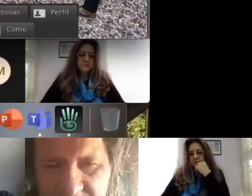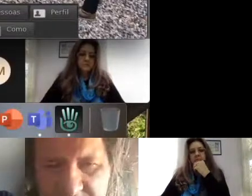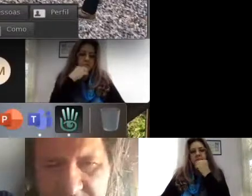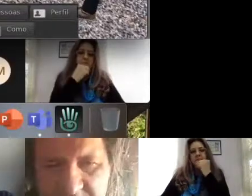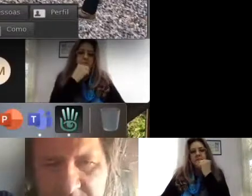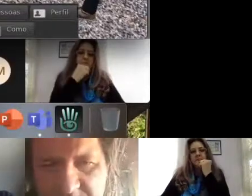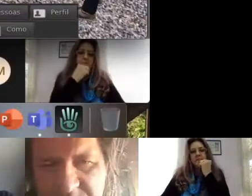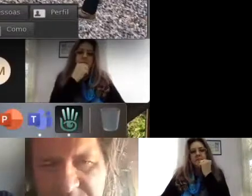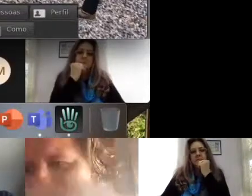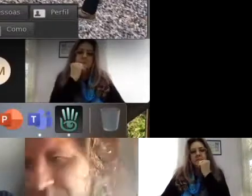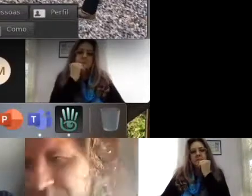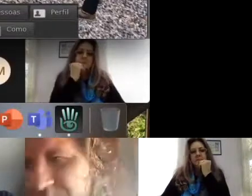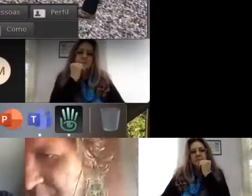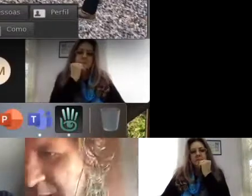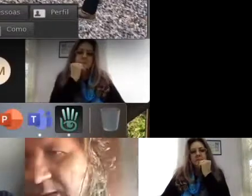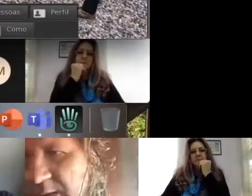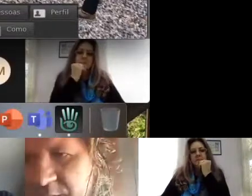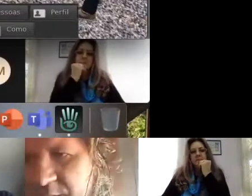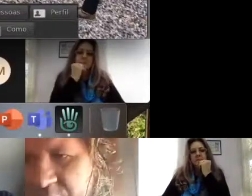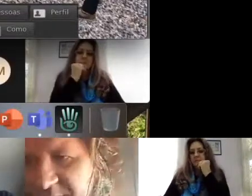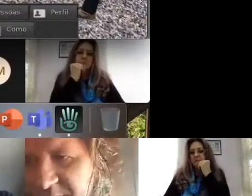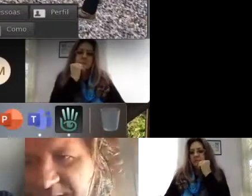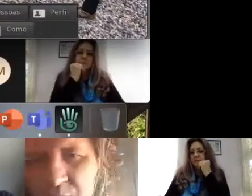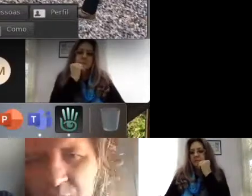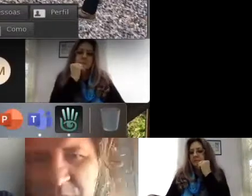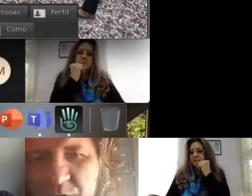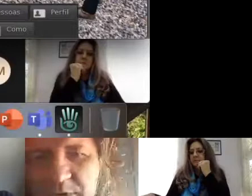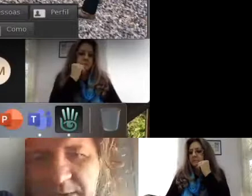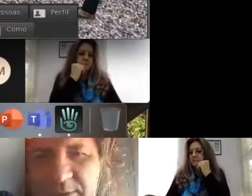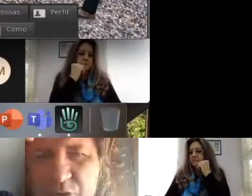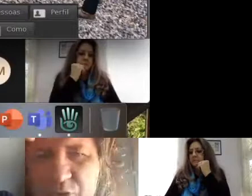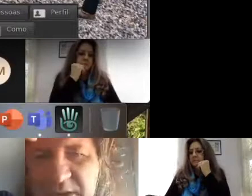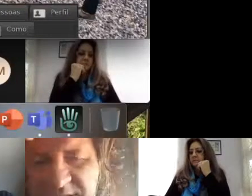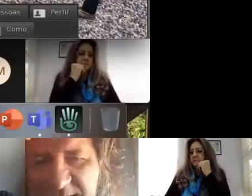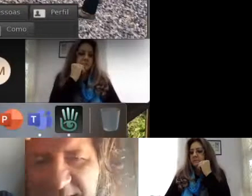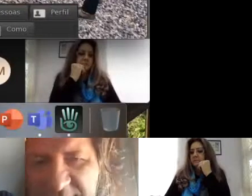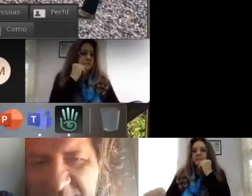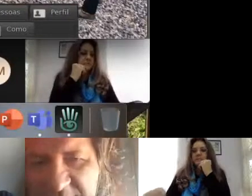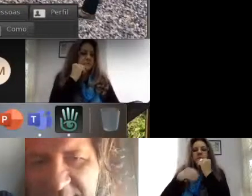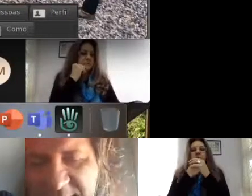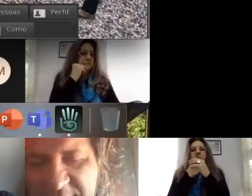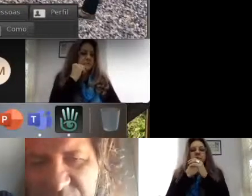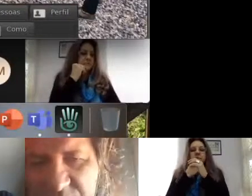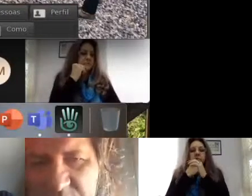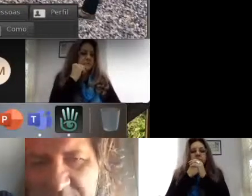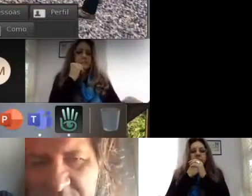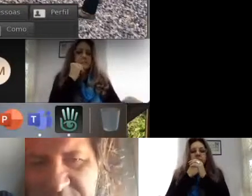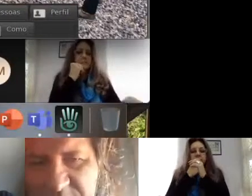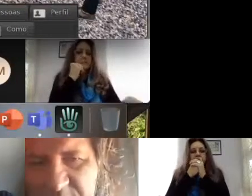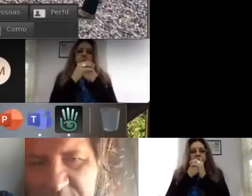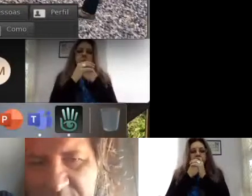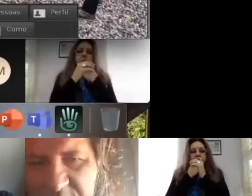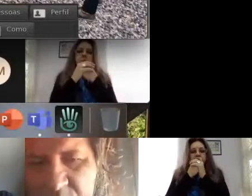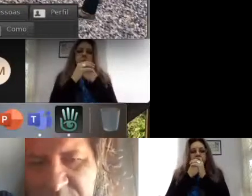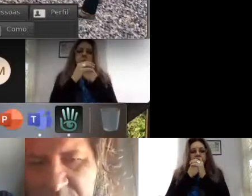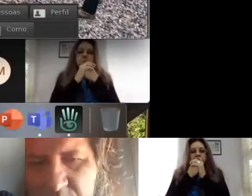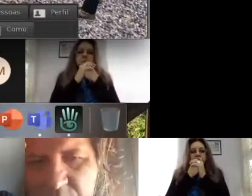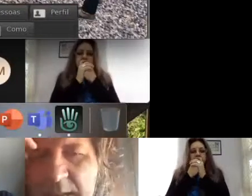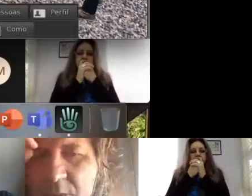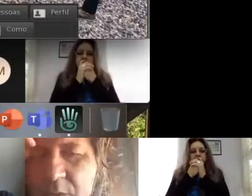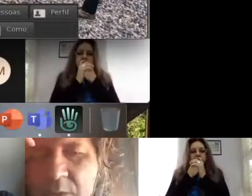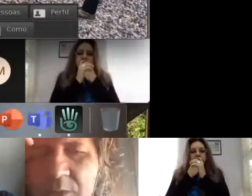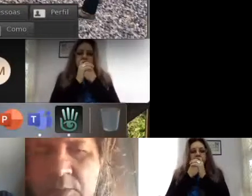conhecimento. Exatamente porque, uma vez que tudo se torna dados, conhecer significa interagir com dados.